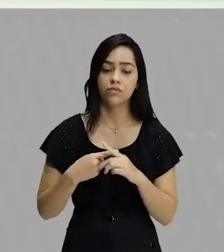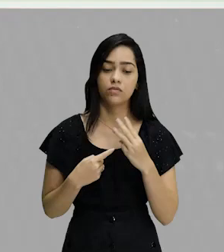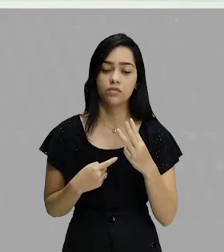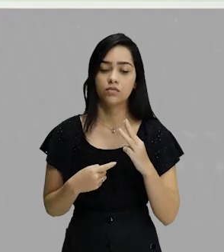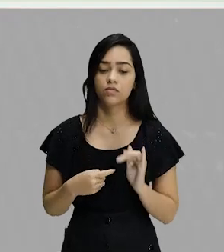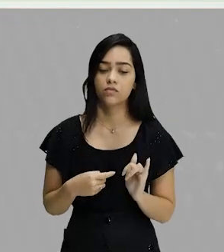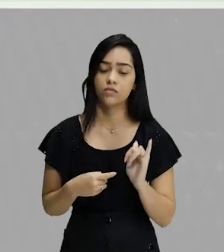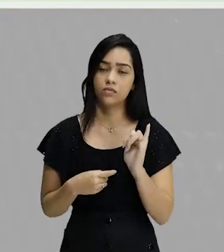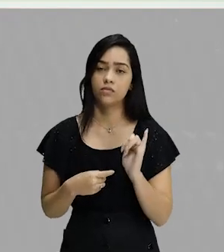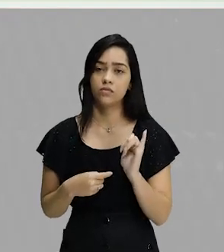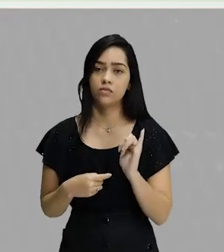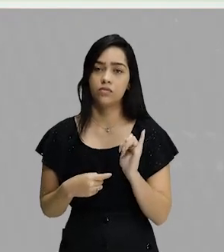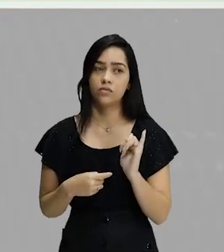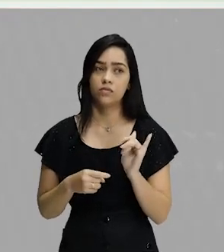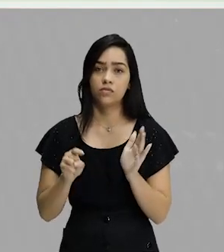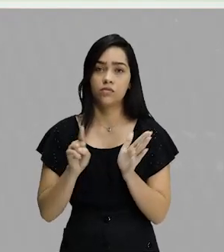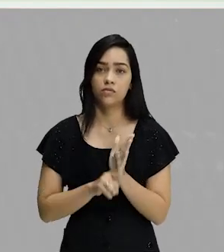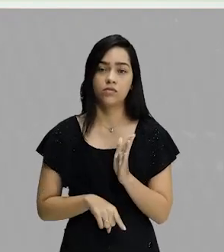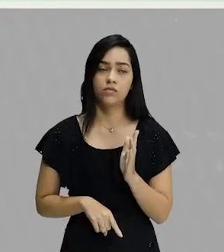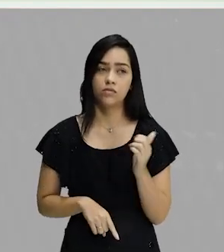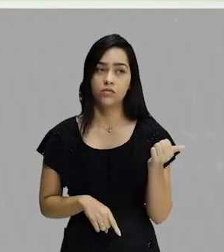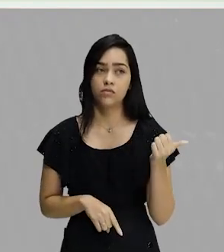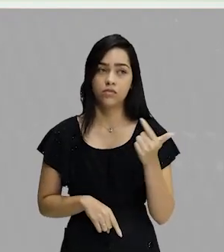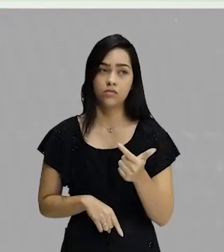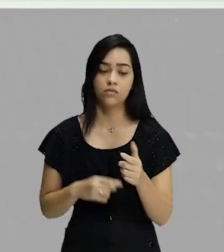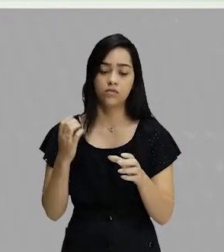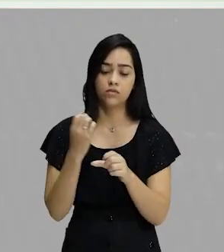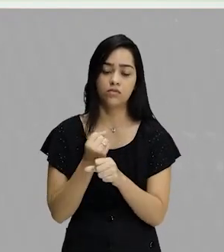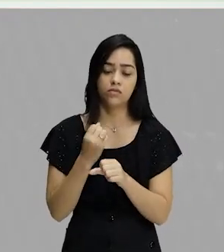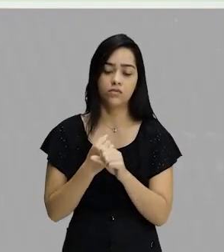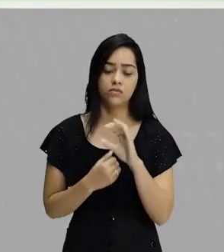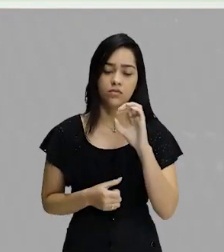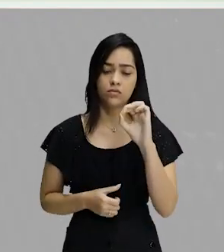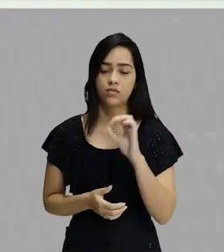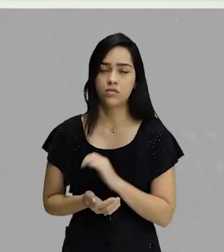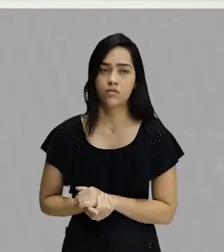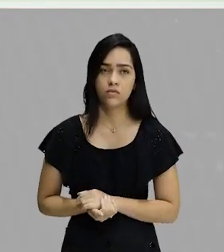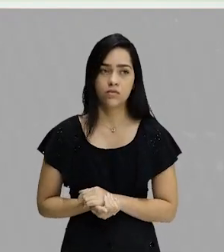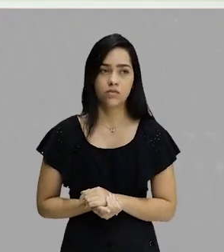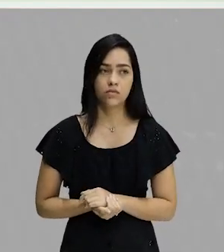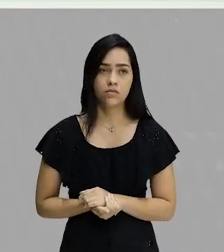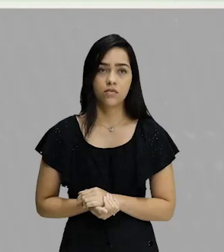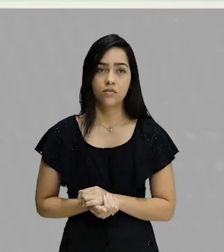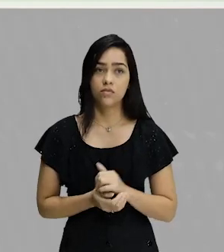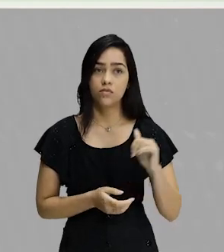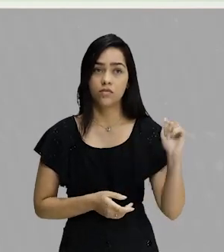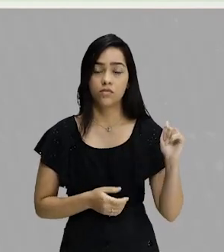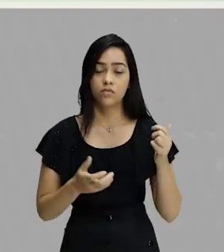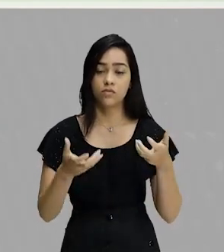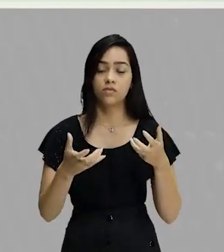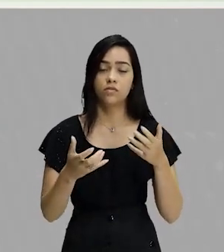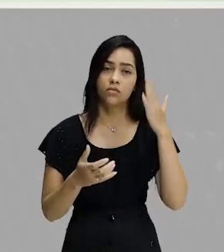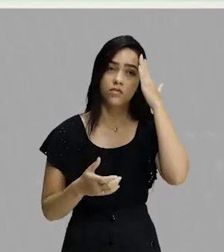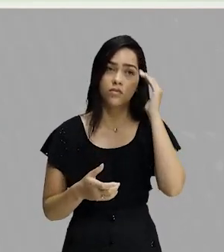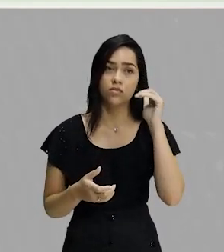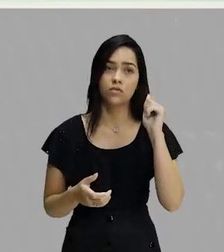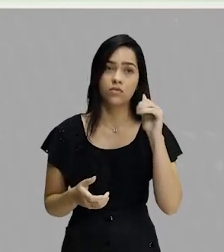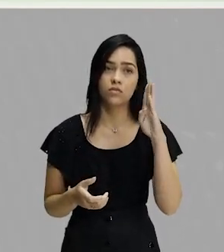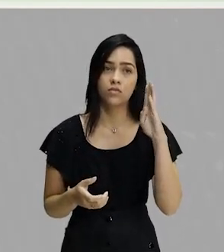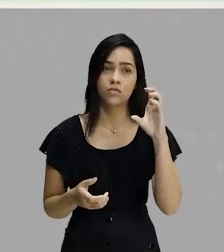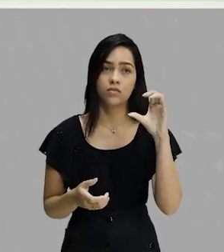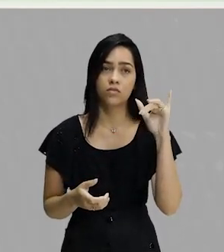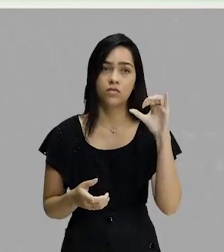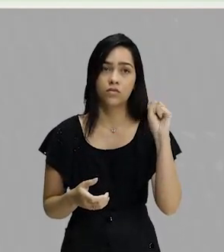3y menos 12 igual a 0. Na letra A, ele quer saber o ponto